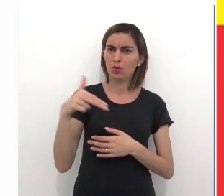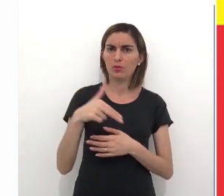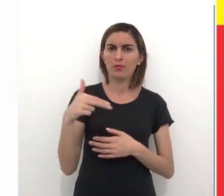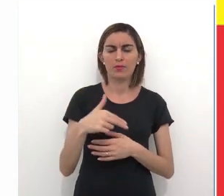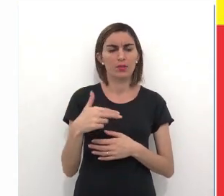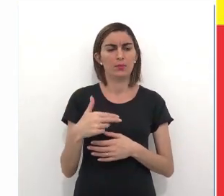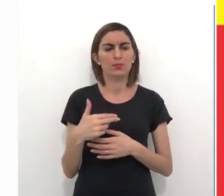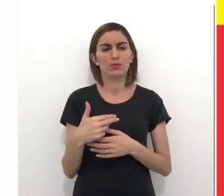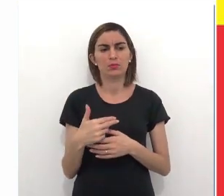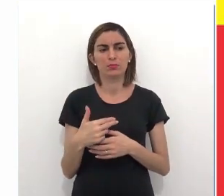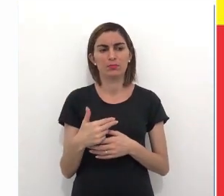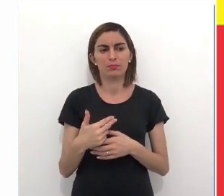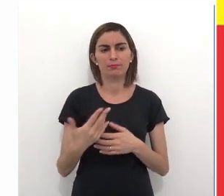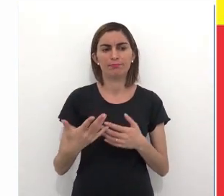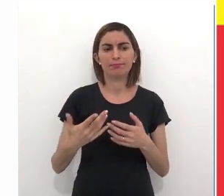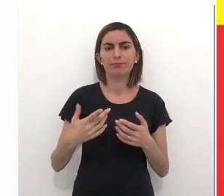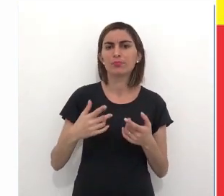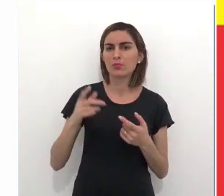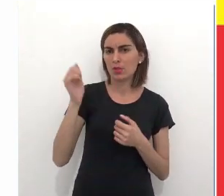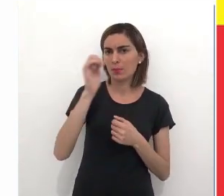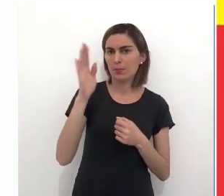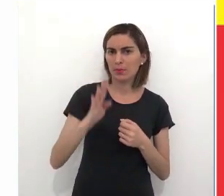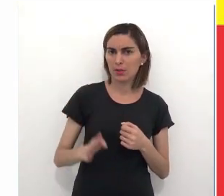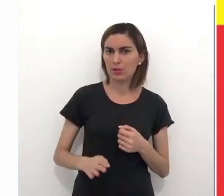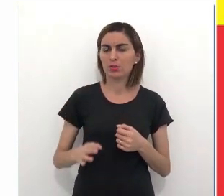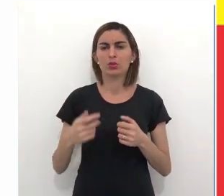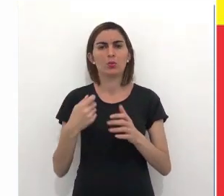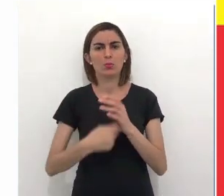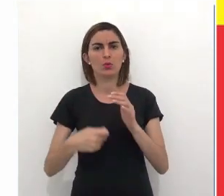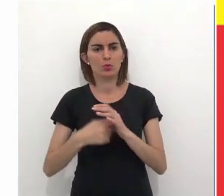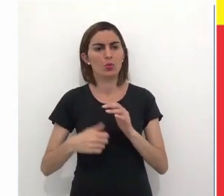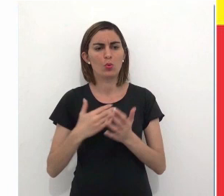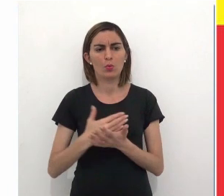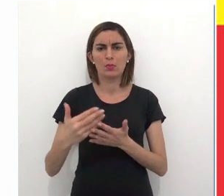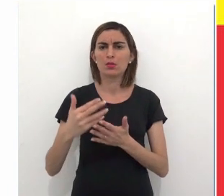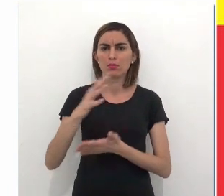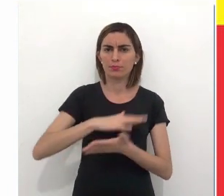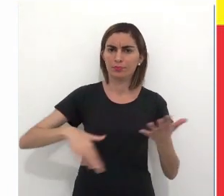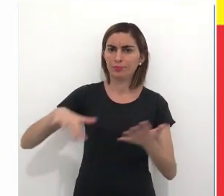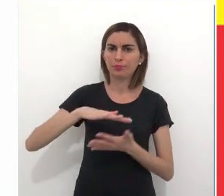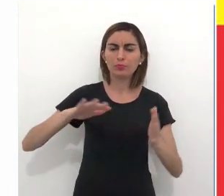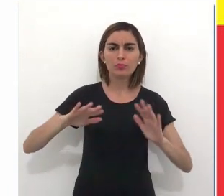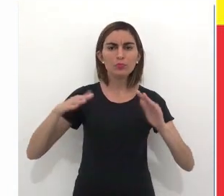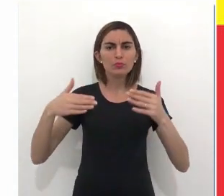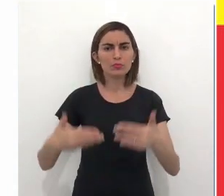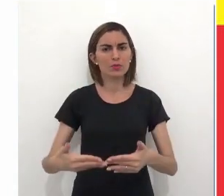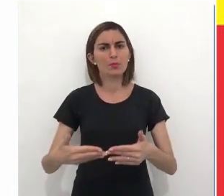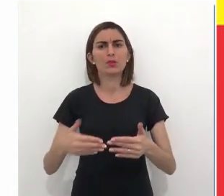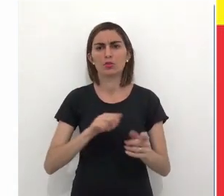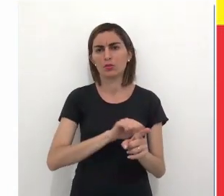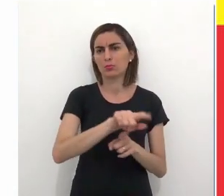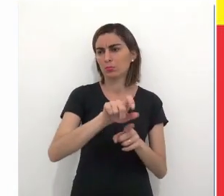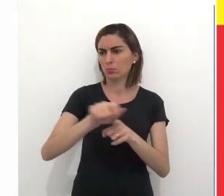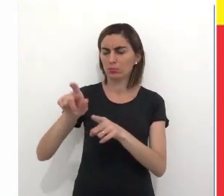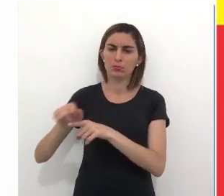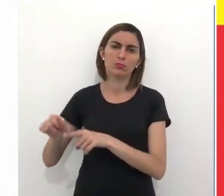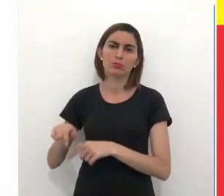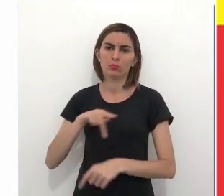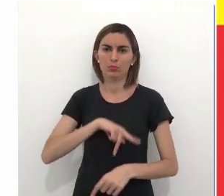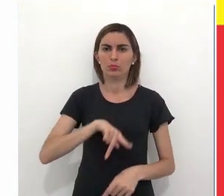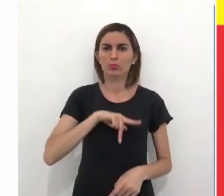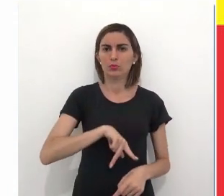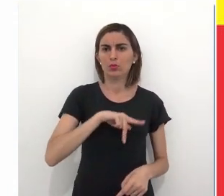de 1831. Os militares brasileiros começaram a revolta. Teve o objetivo de expulsar